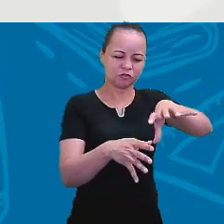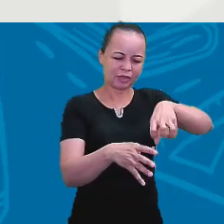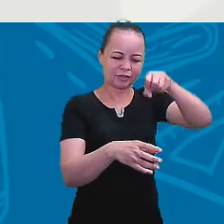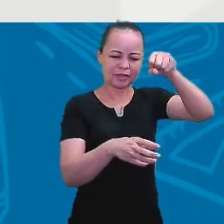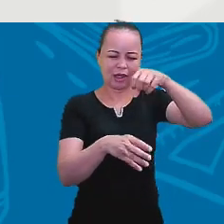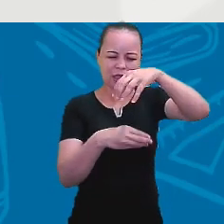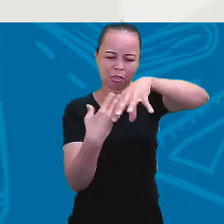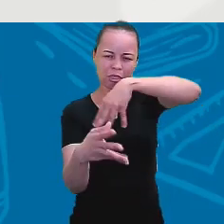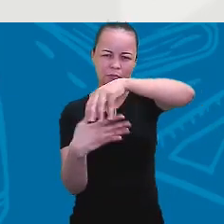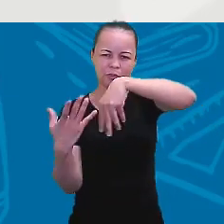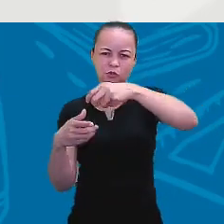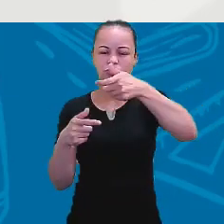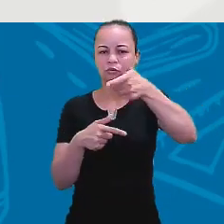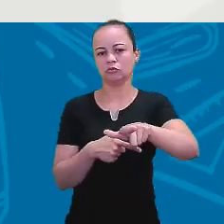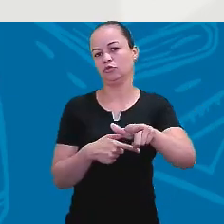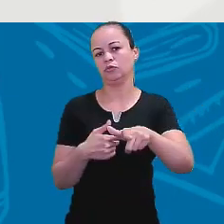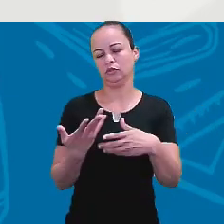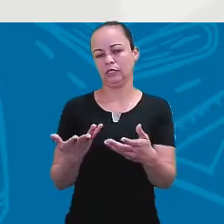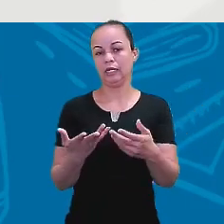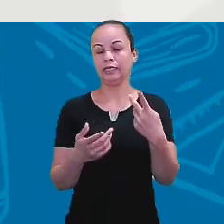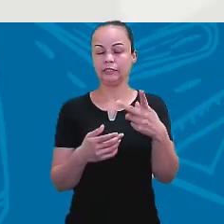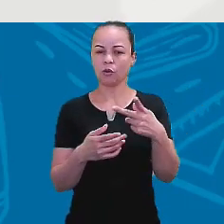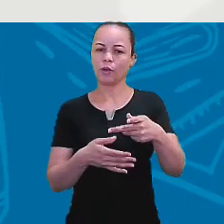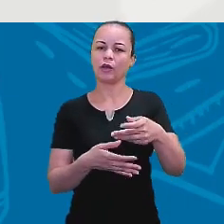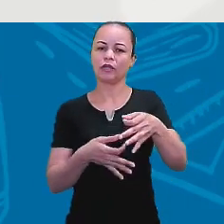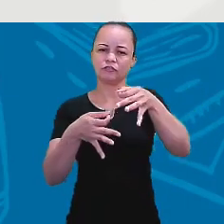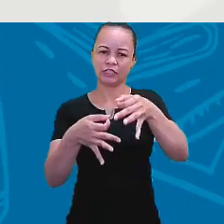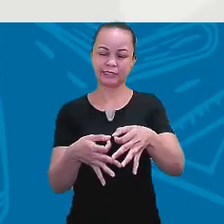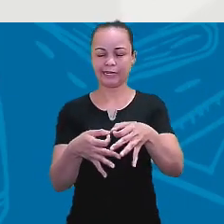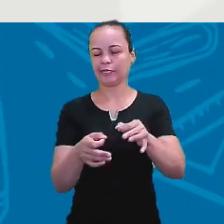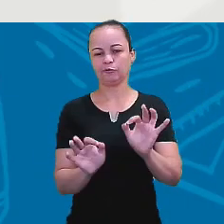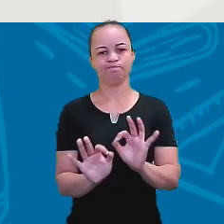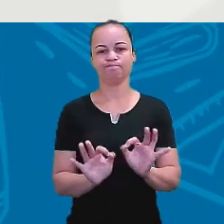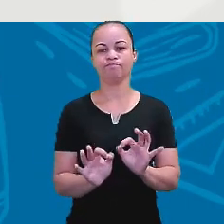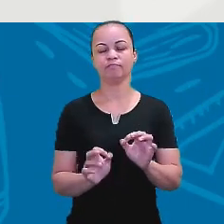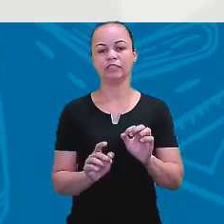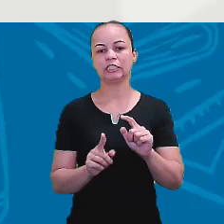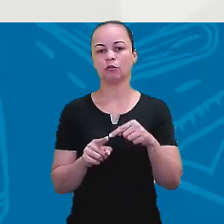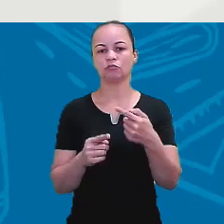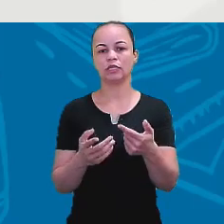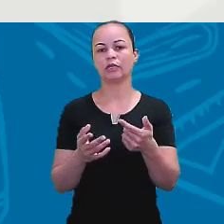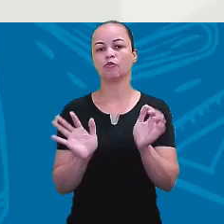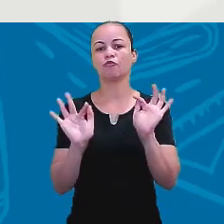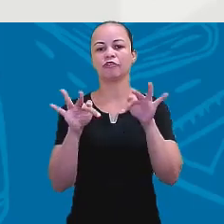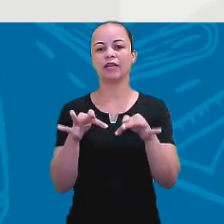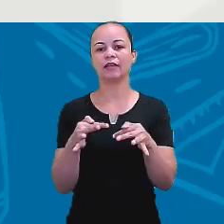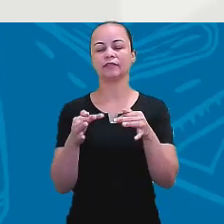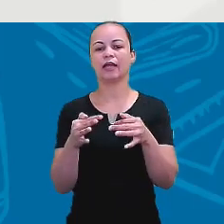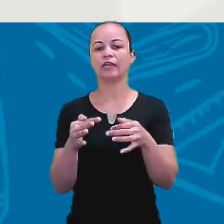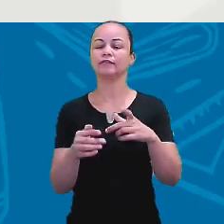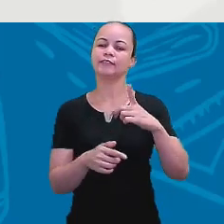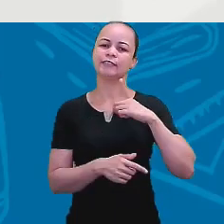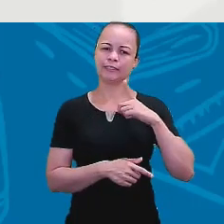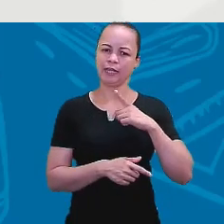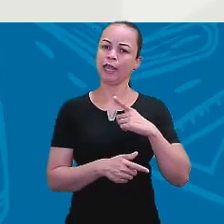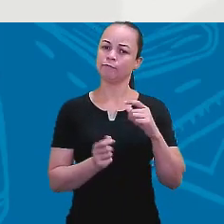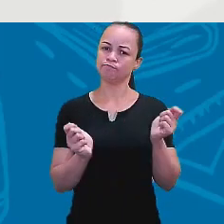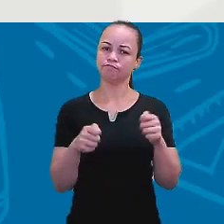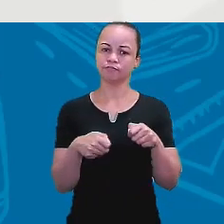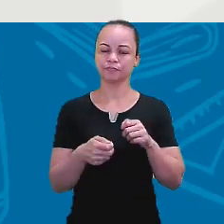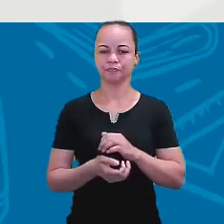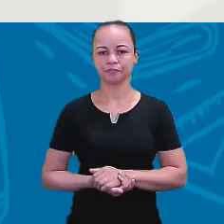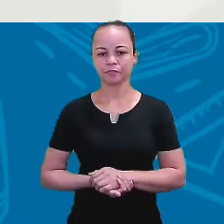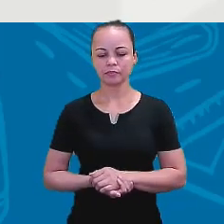acaba que aquela coleta ela não acaba sendo eficaz e não promovendo a finalidade que ela tem, que ela possui, tá certo? Que